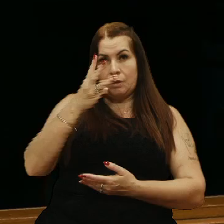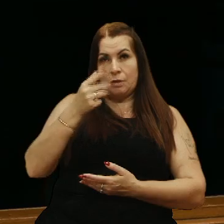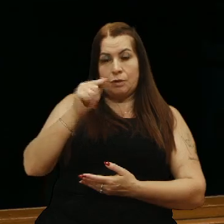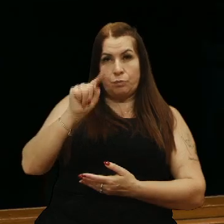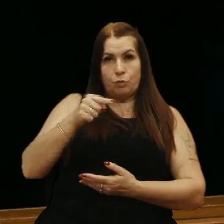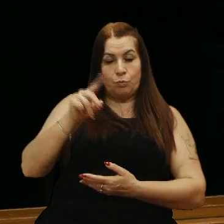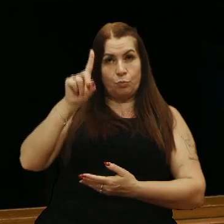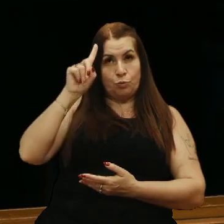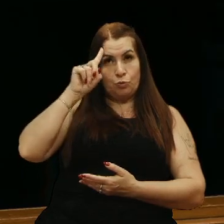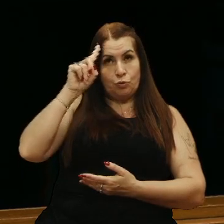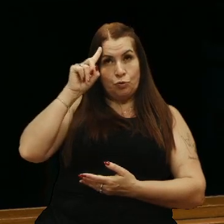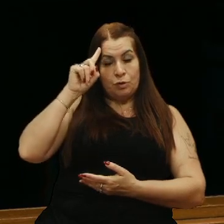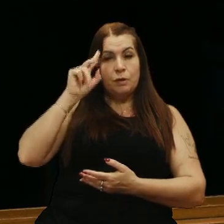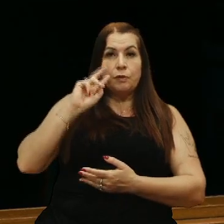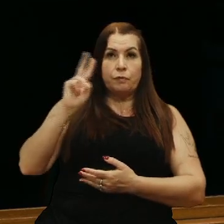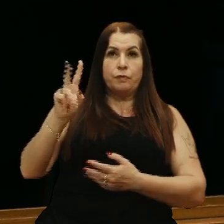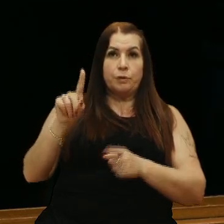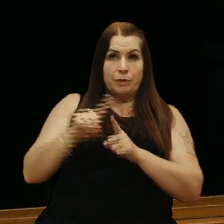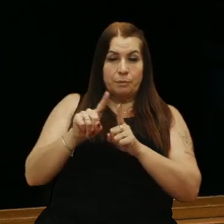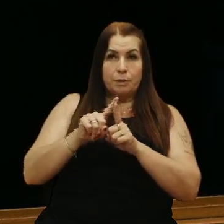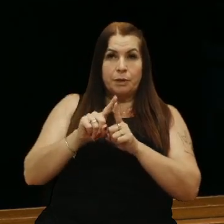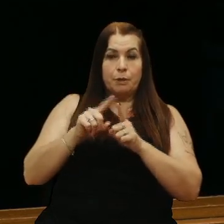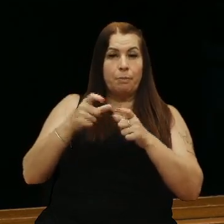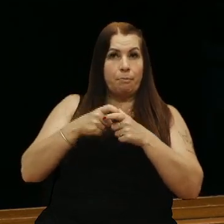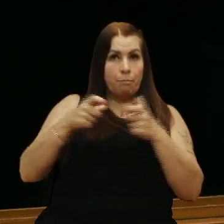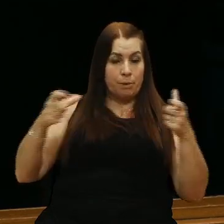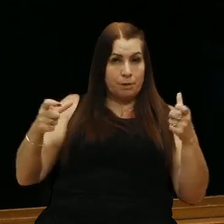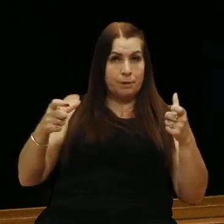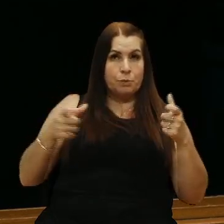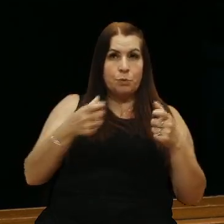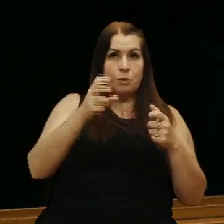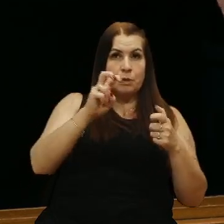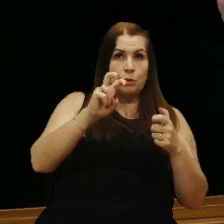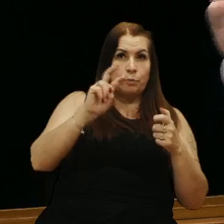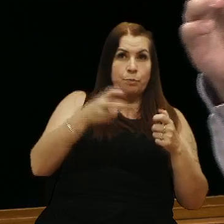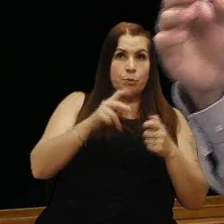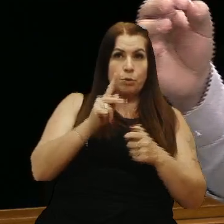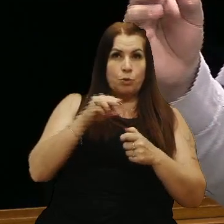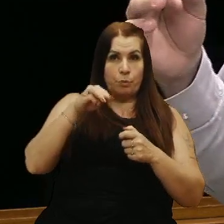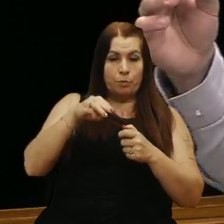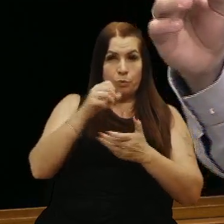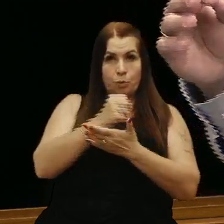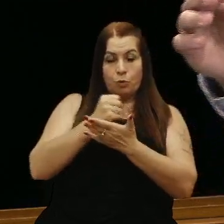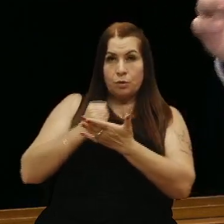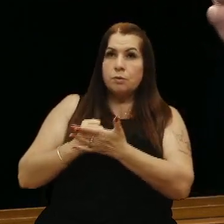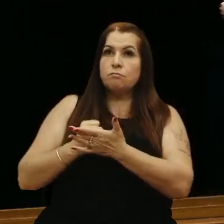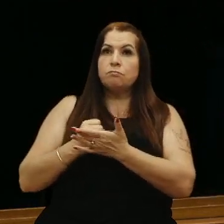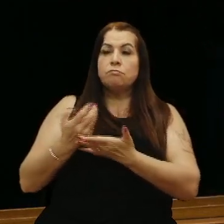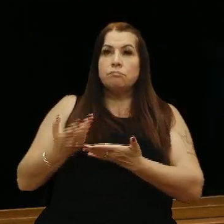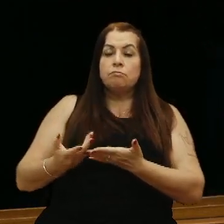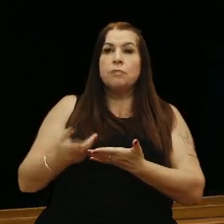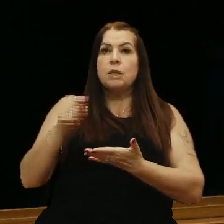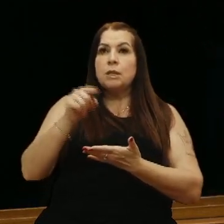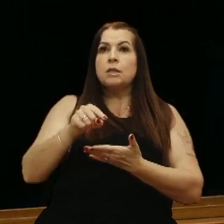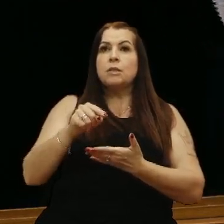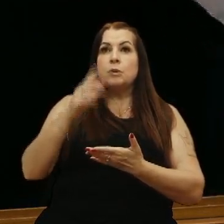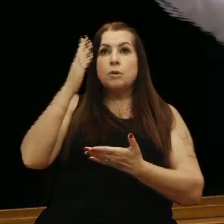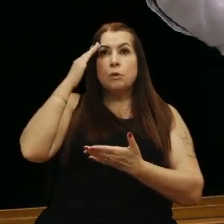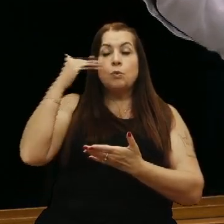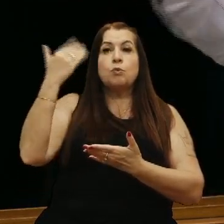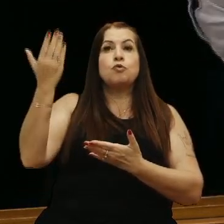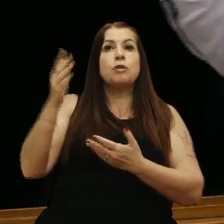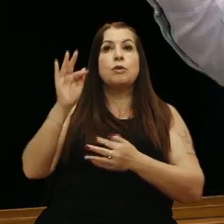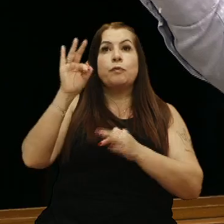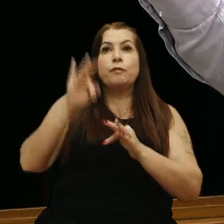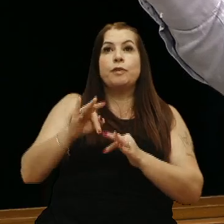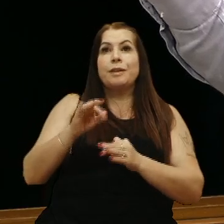mil diários, levando em consideração que nós teremos uma ampliação de 5 mil quilômetros na contratação, isso sabe quanto chega na